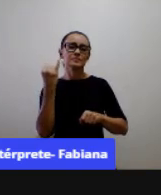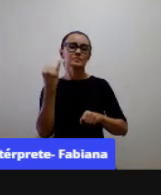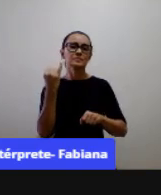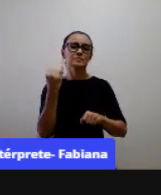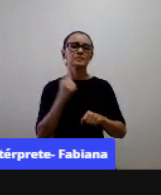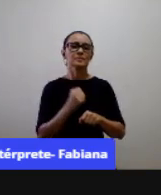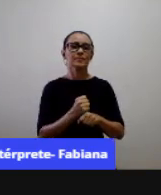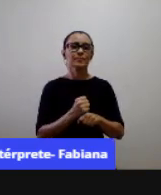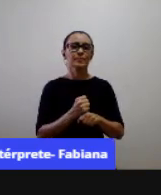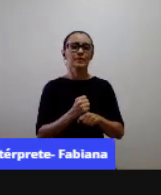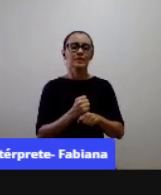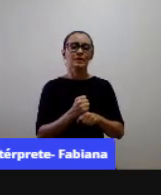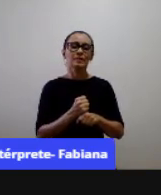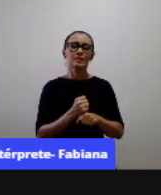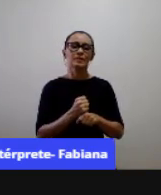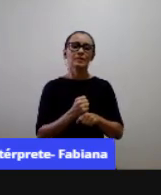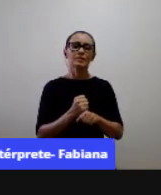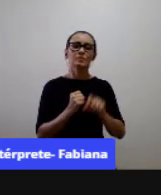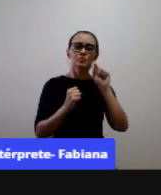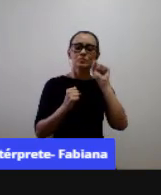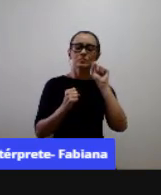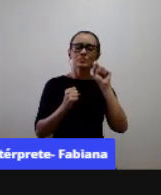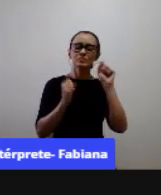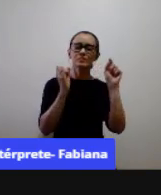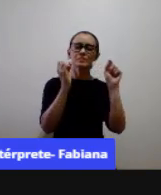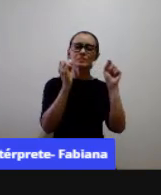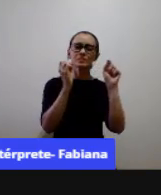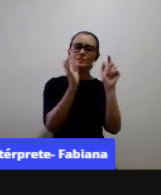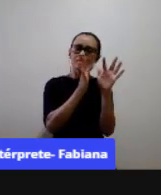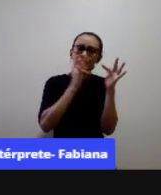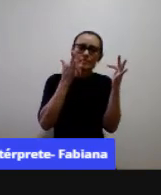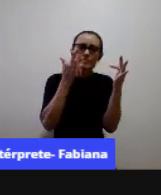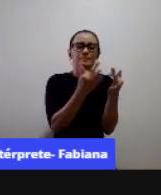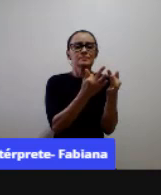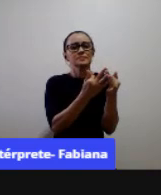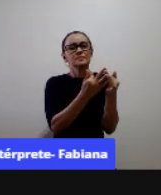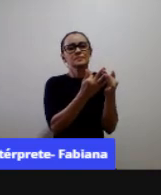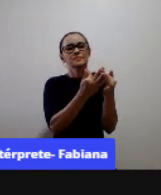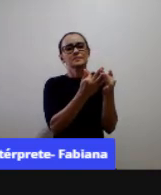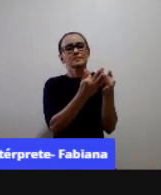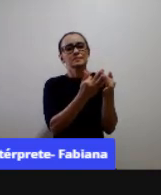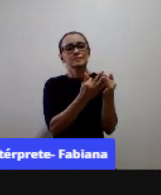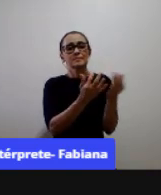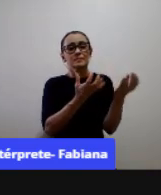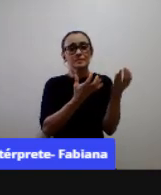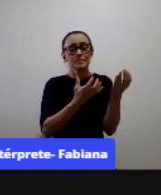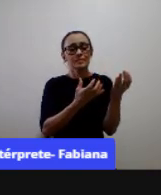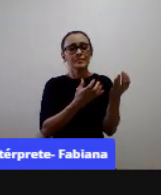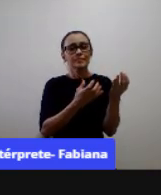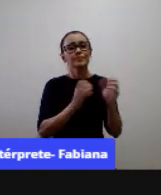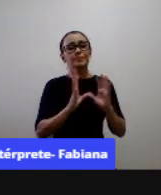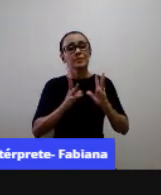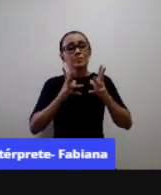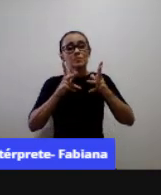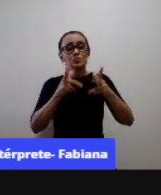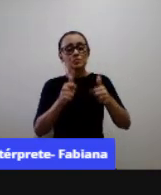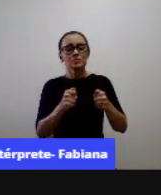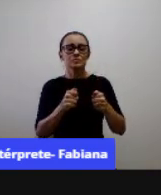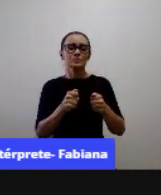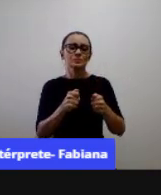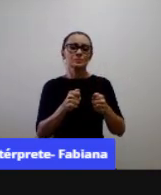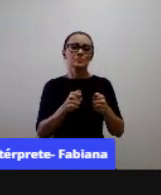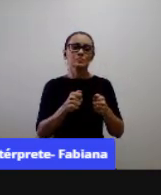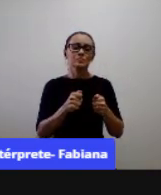colocadas em pauta, e todo esse relato verbal dessa família precisa ser registrado, precisa